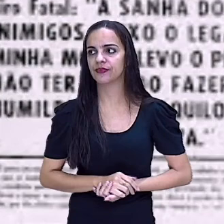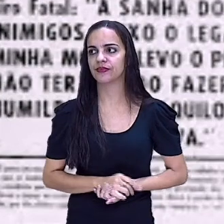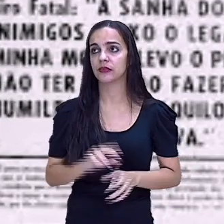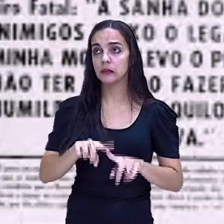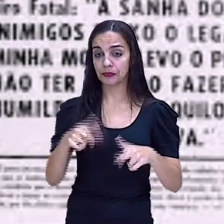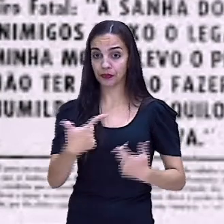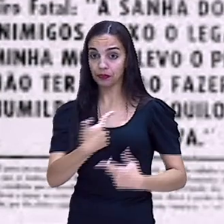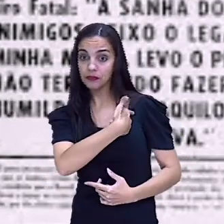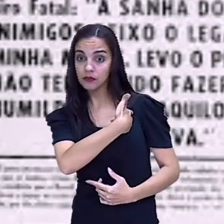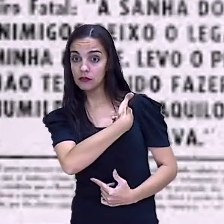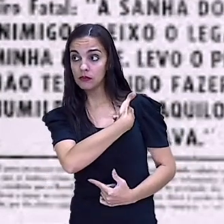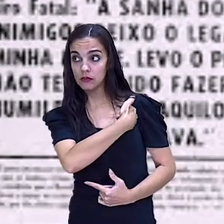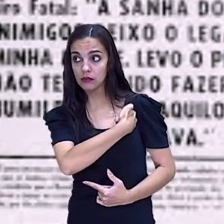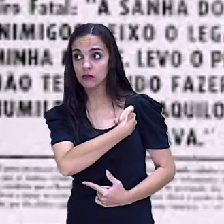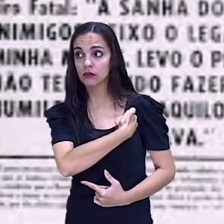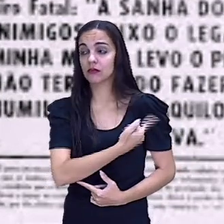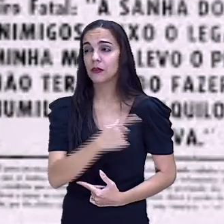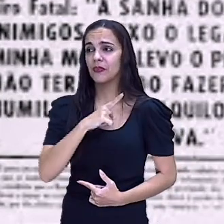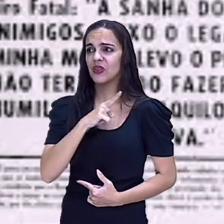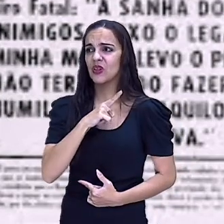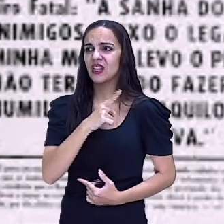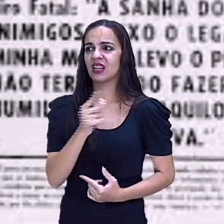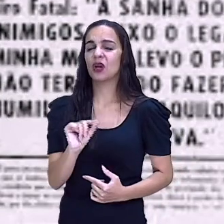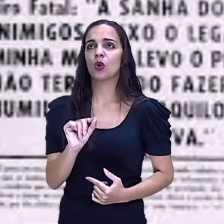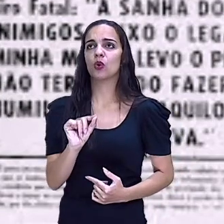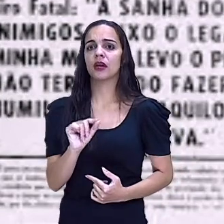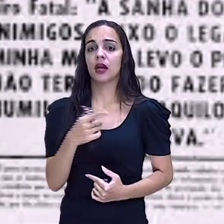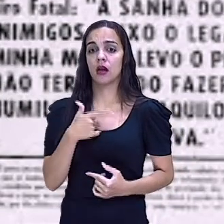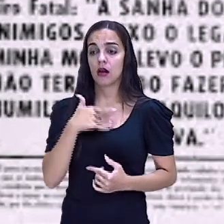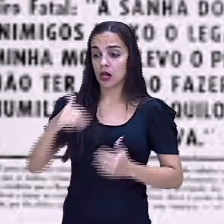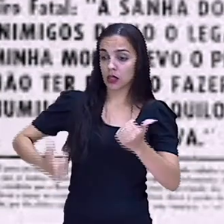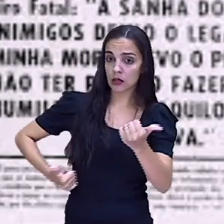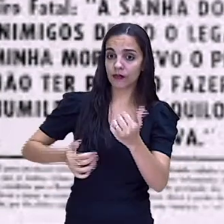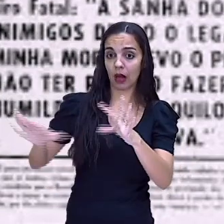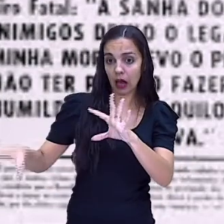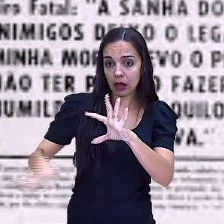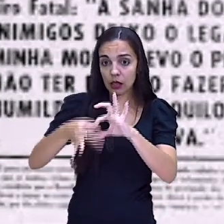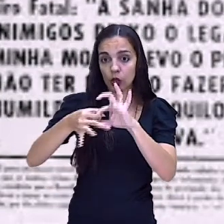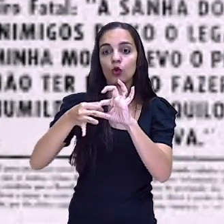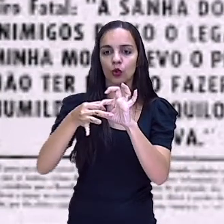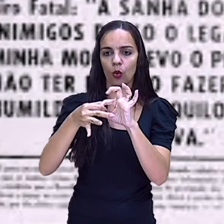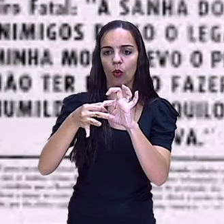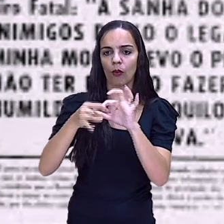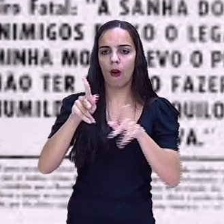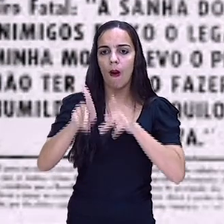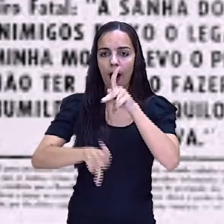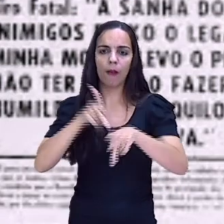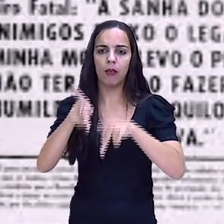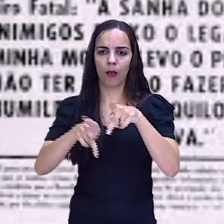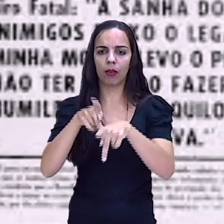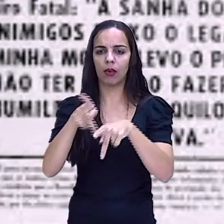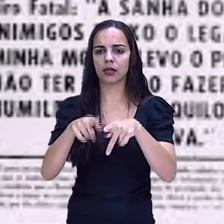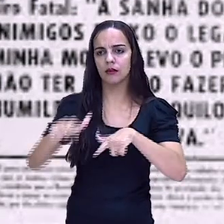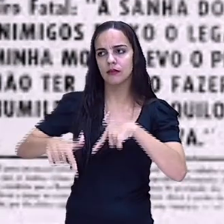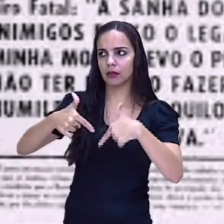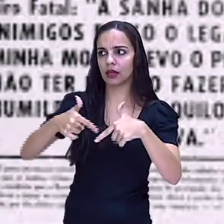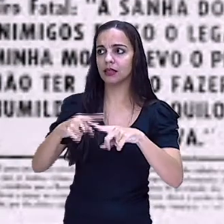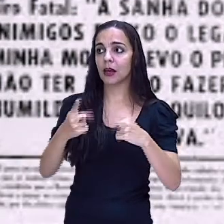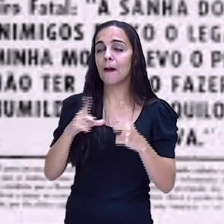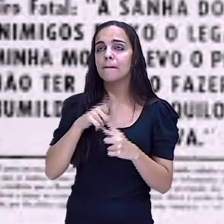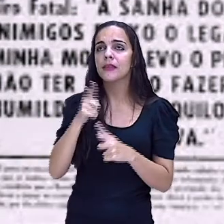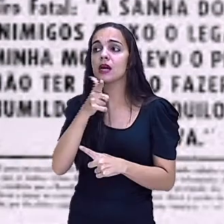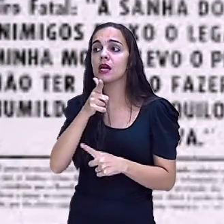Então, Vargas ele vem para o povo para ter uma sustentação do governo, até que chega o ponto em que